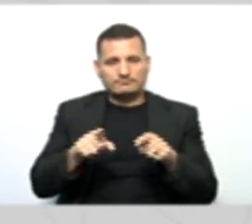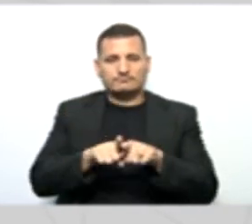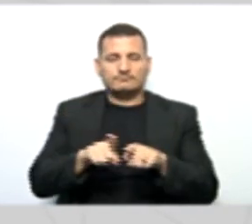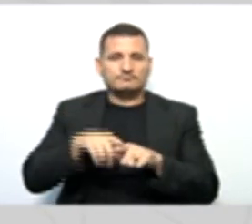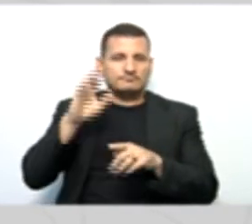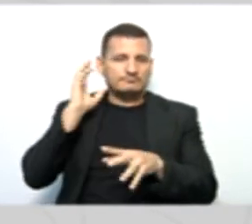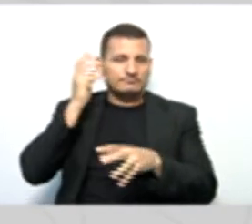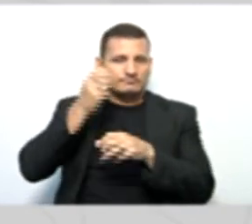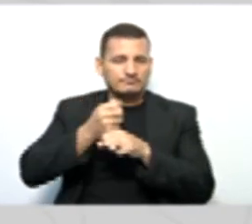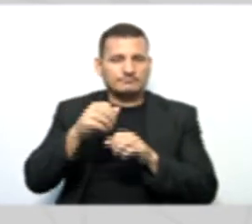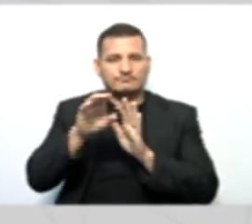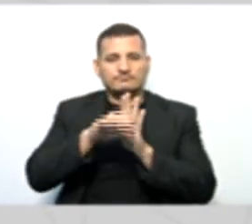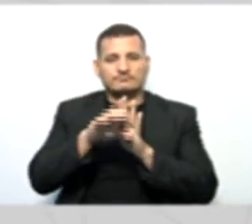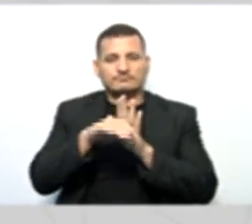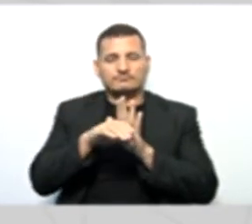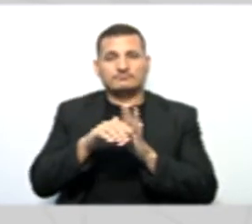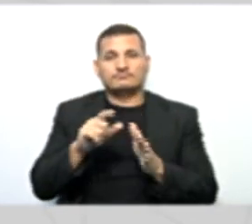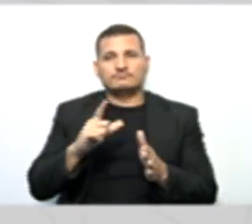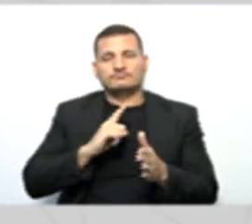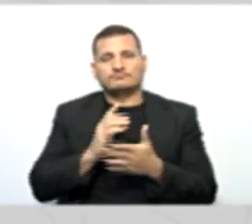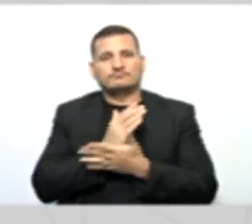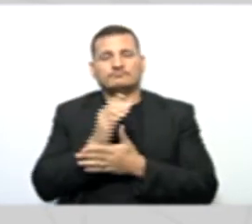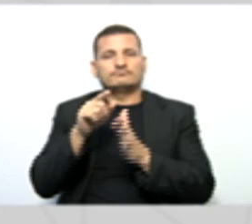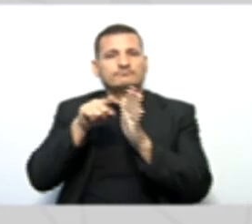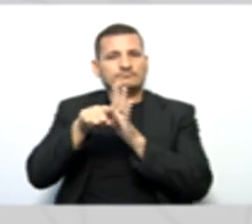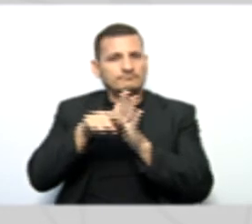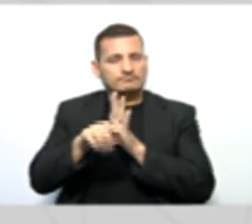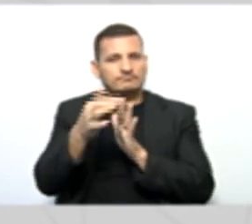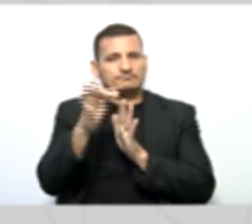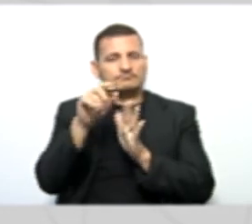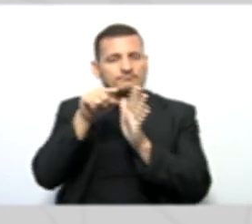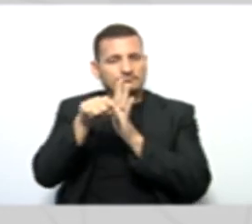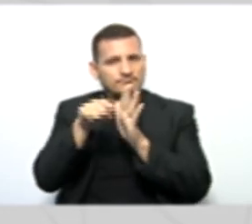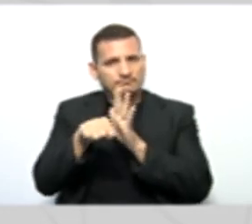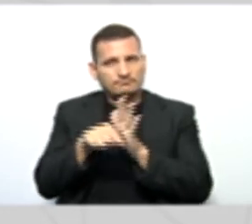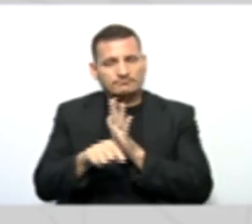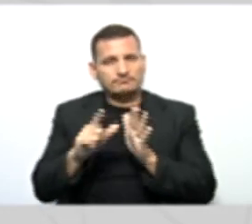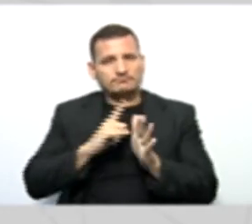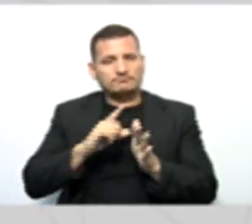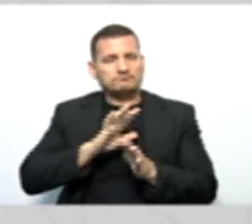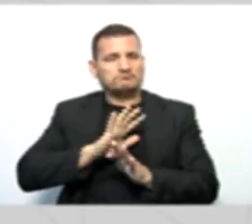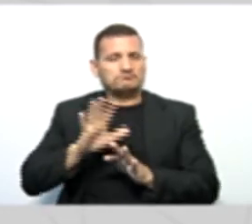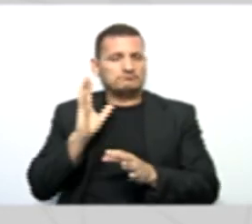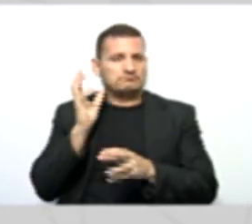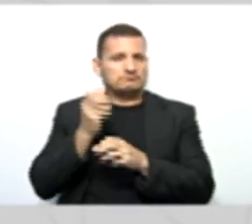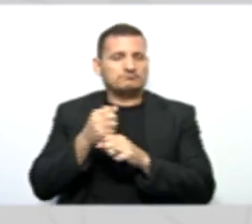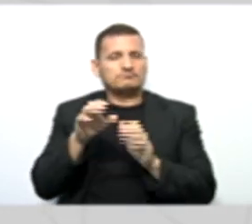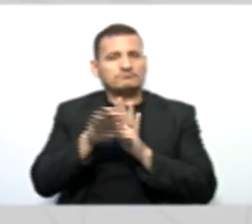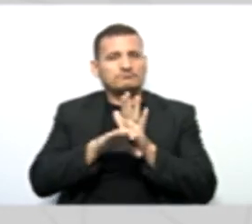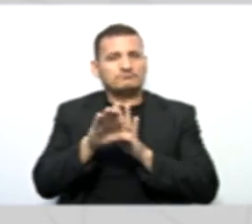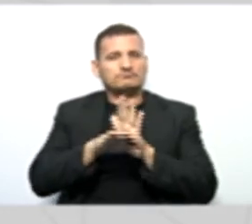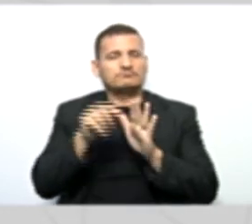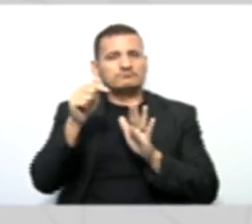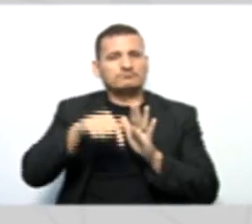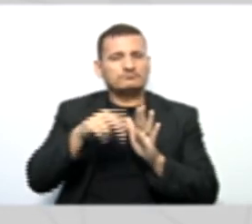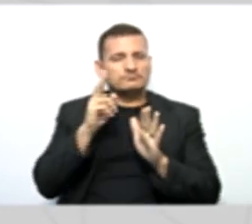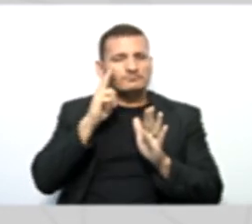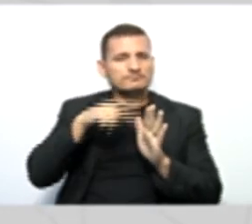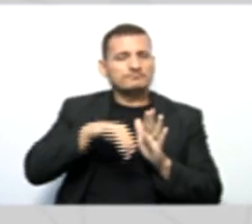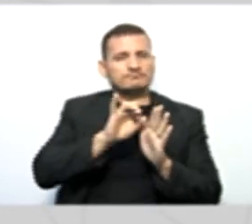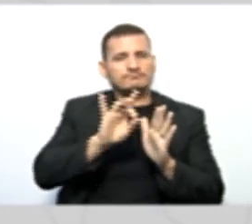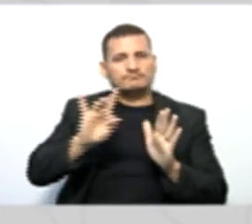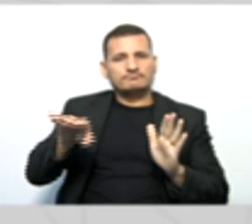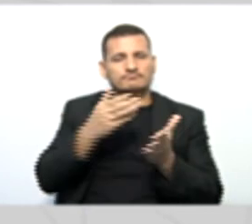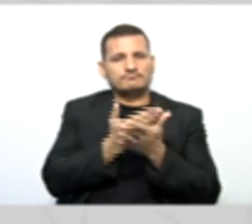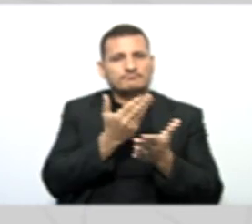revisando conceitos. Temos algumas perguntinhas aí, 10 perguntinhas também, revisando os conceitos que nós vamos ver aqui ao longo de cada uma